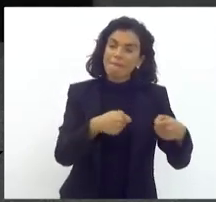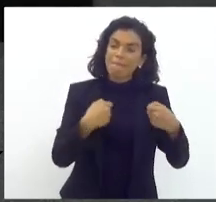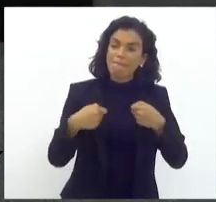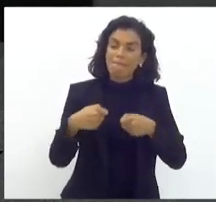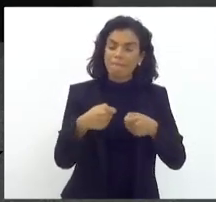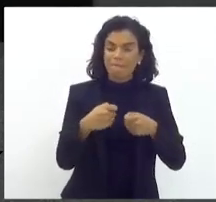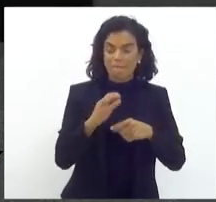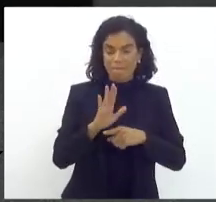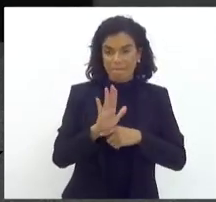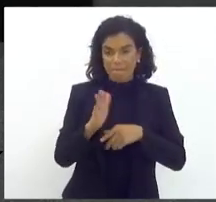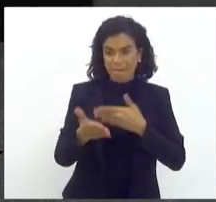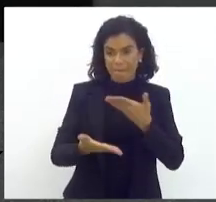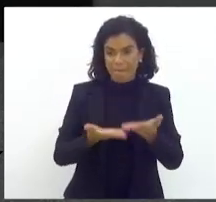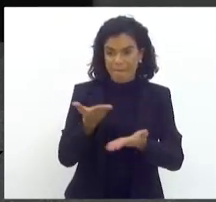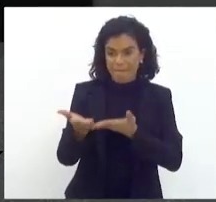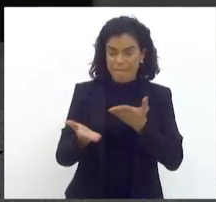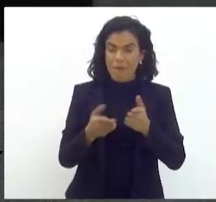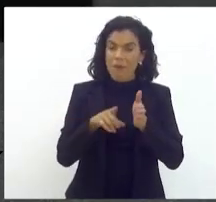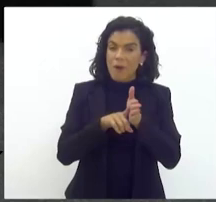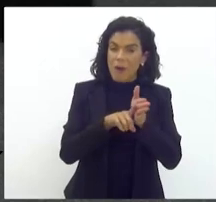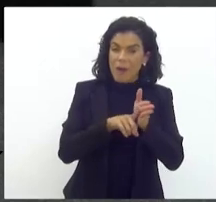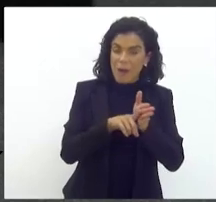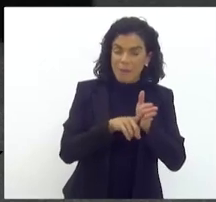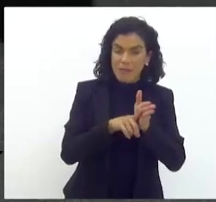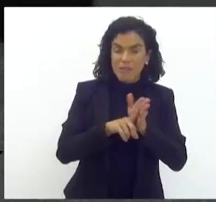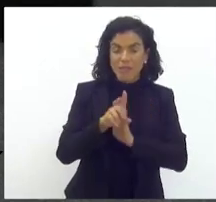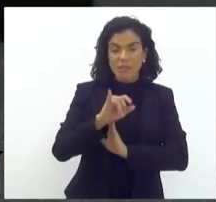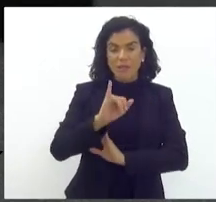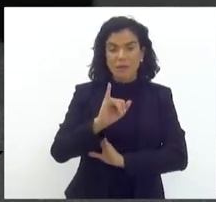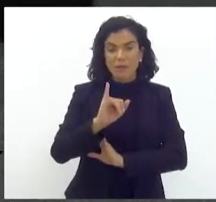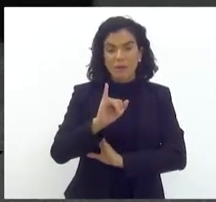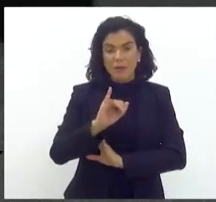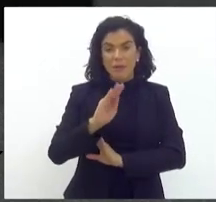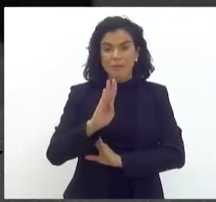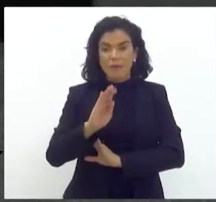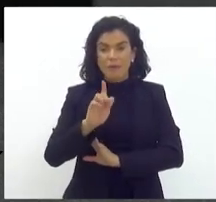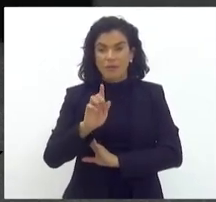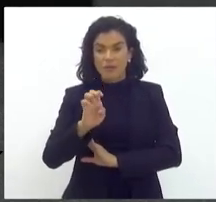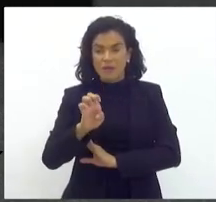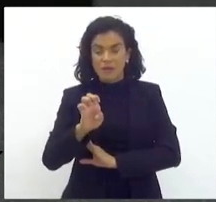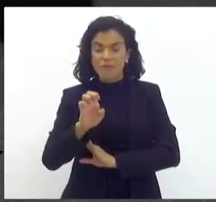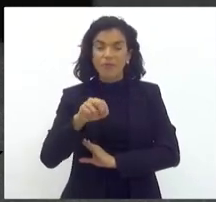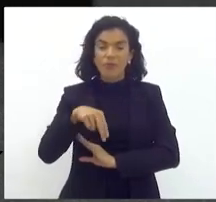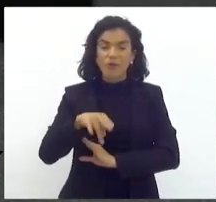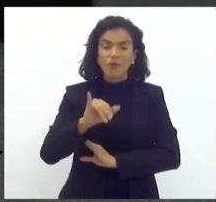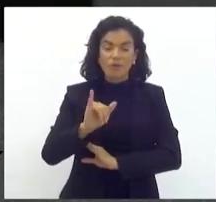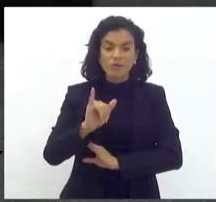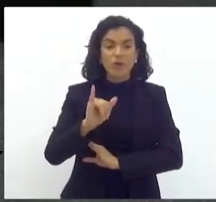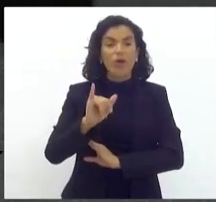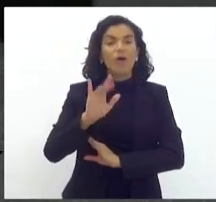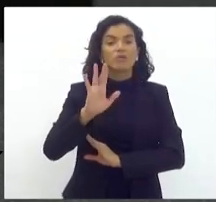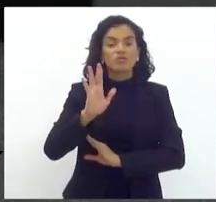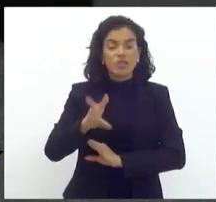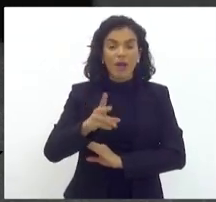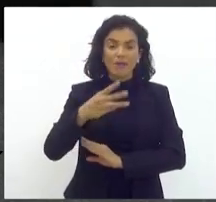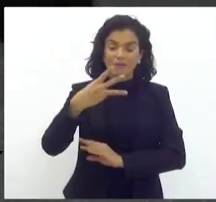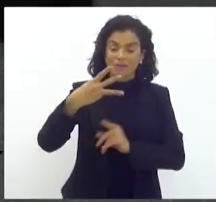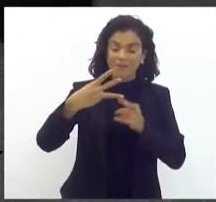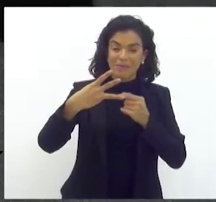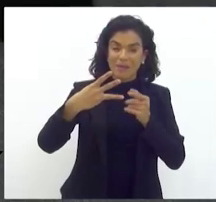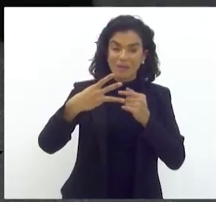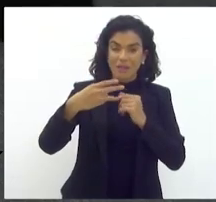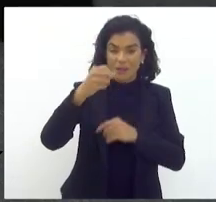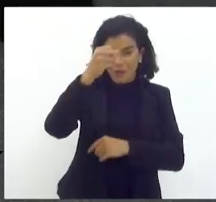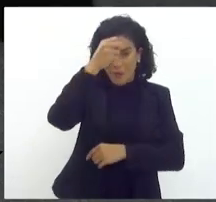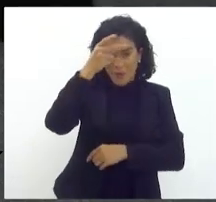desse atendimento uma pesquisa feita no IBGE em 2020 colocou Nova Iguaçu falando que Nova Iguaçu foi o terceiro município